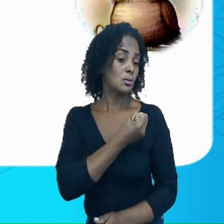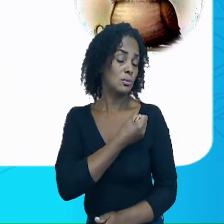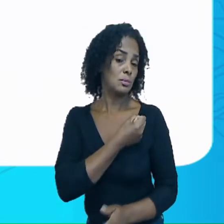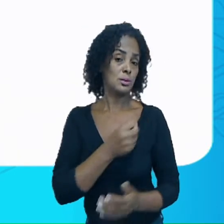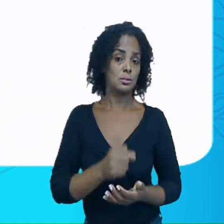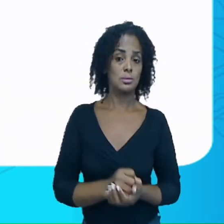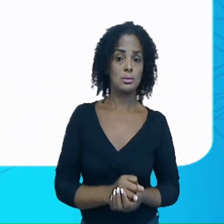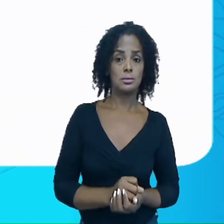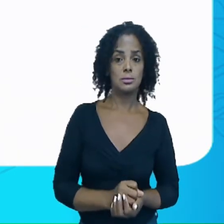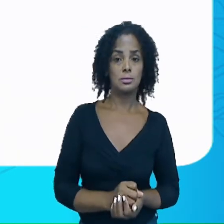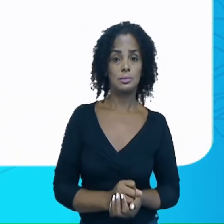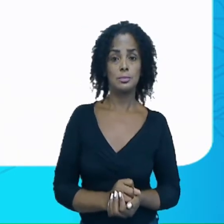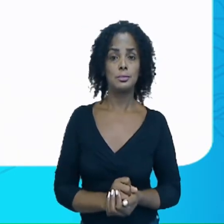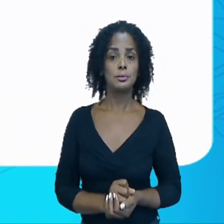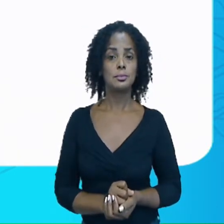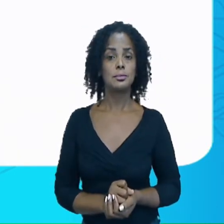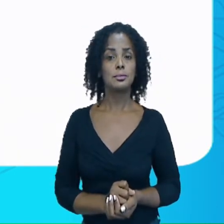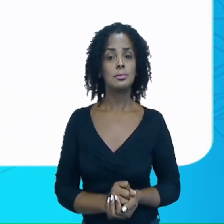fração.